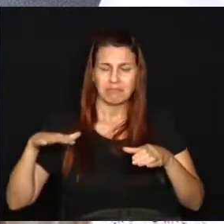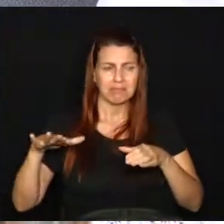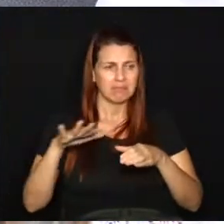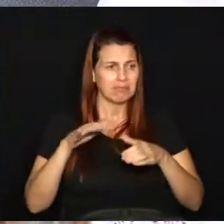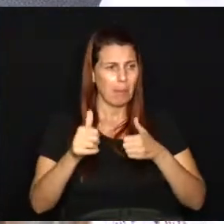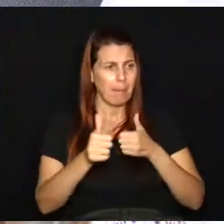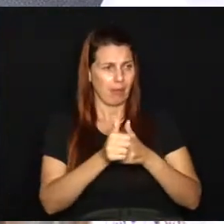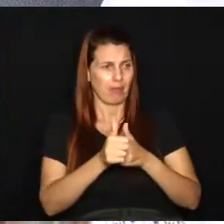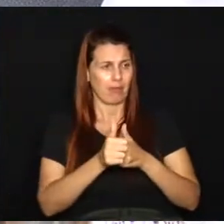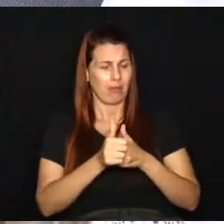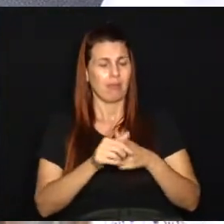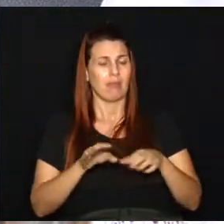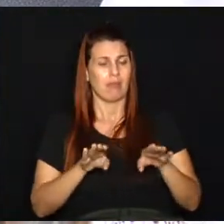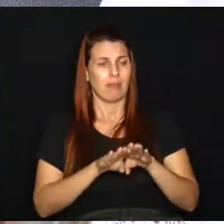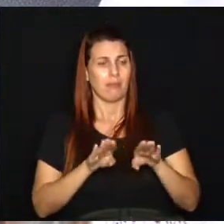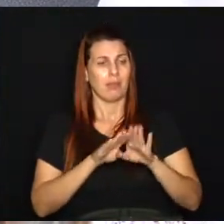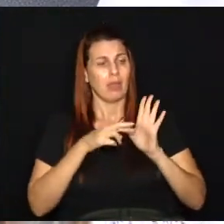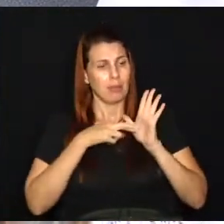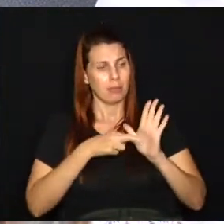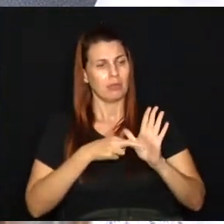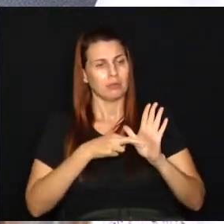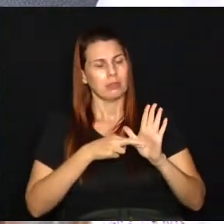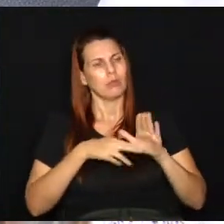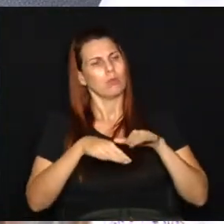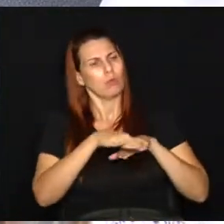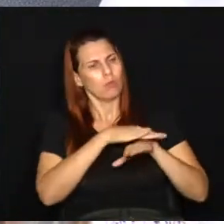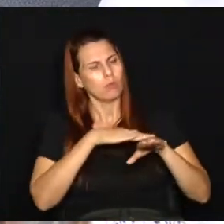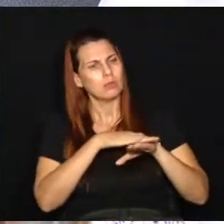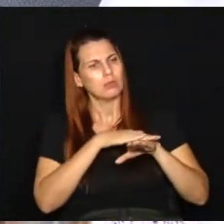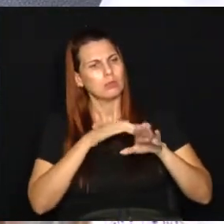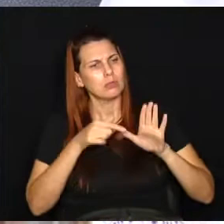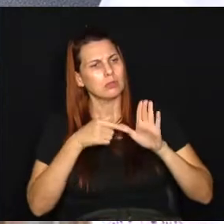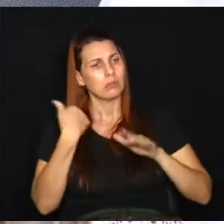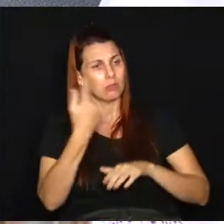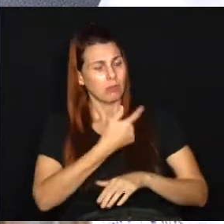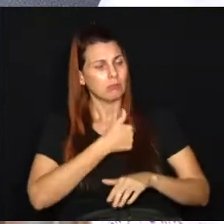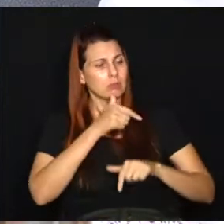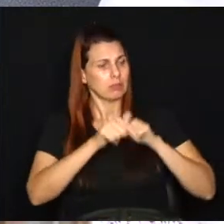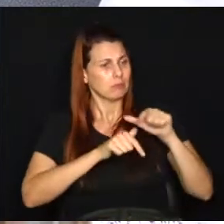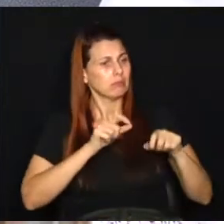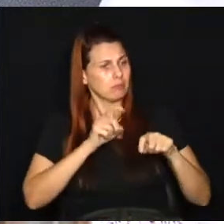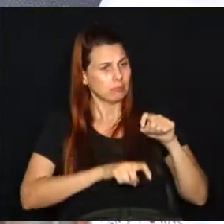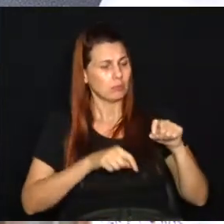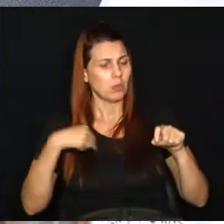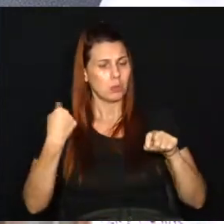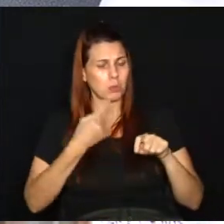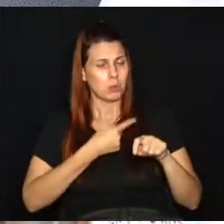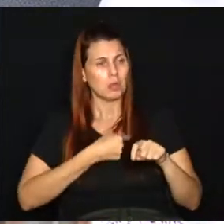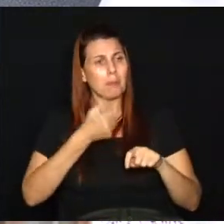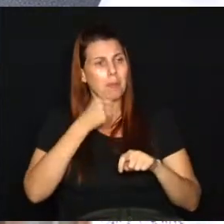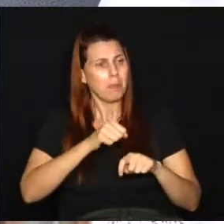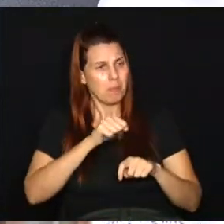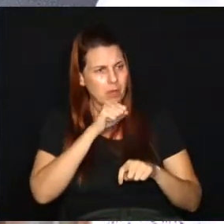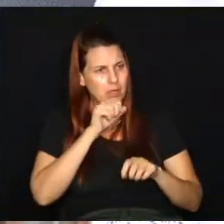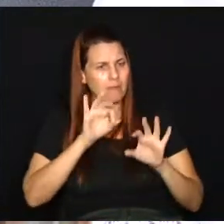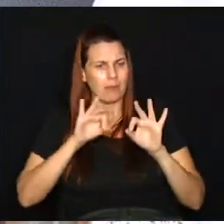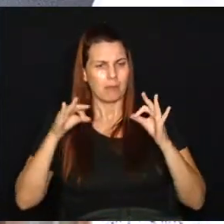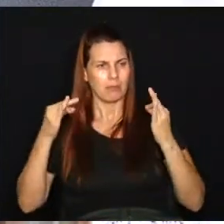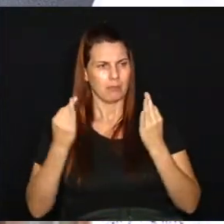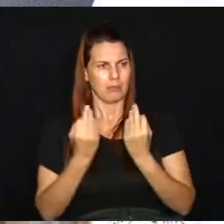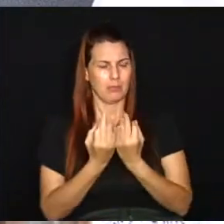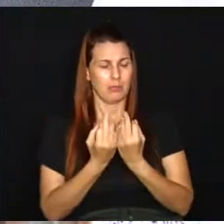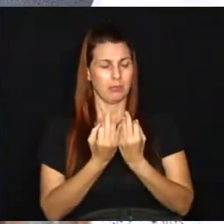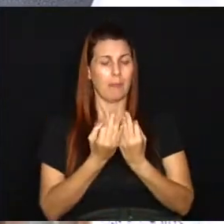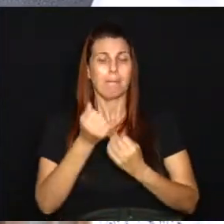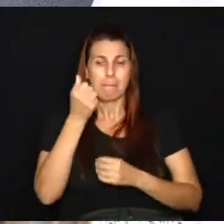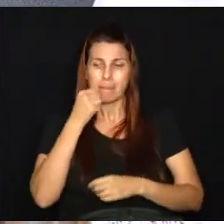nos apresentando como trabalhadoras sexuais, como mulheres, como mãe de famílias, como mãe de mulheres,